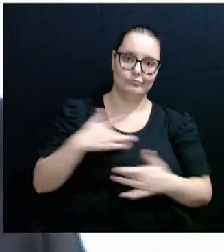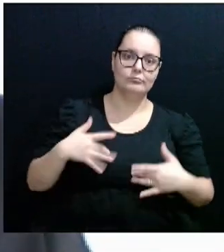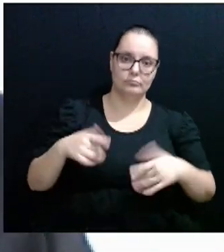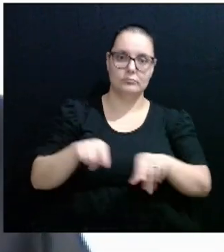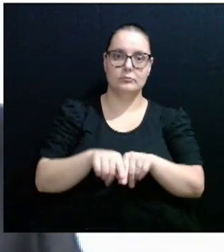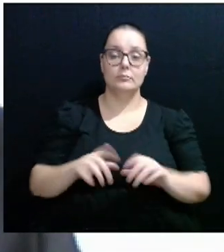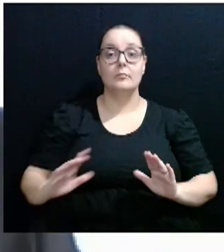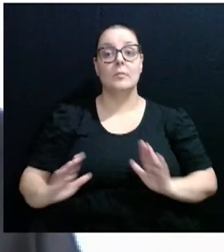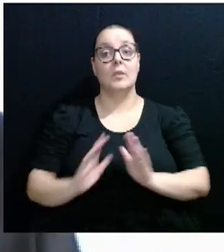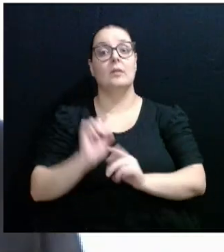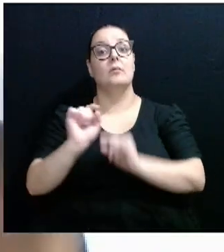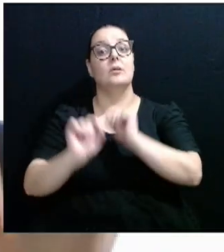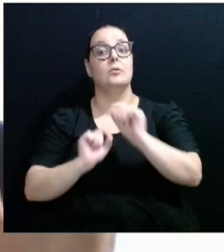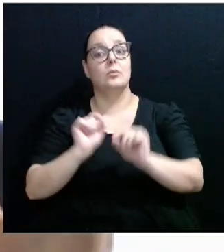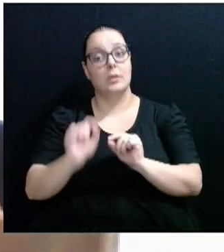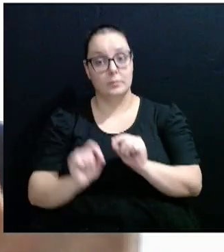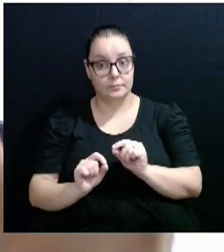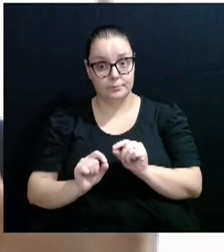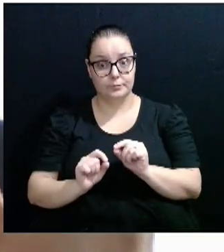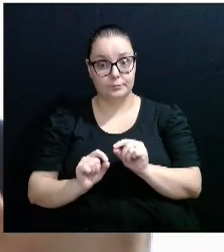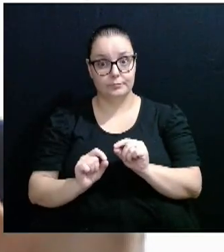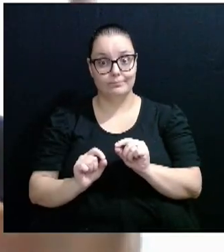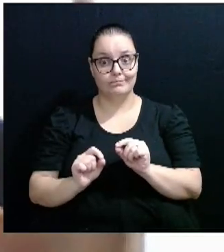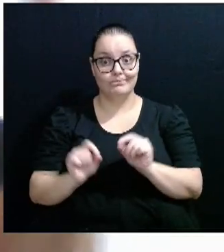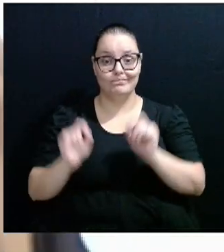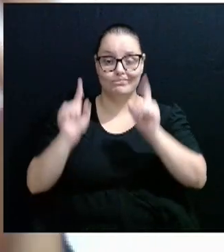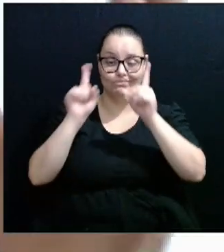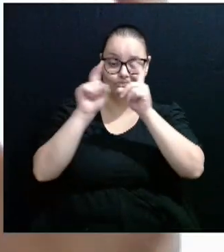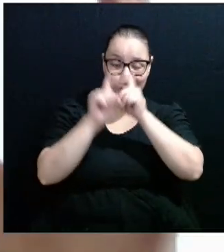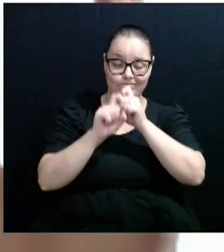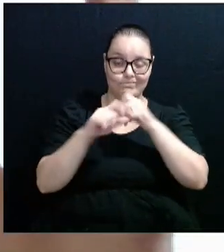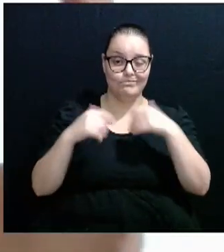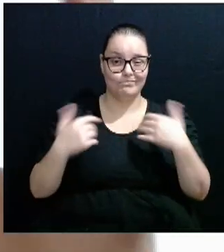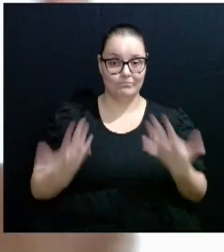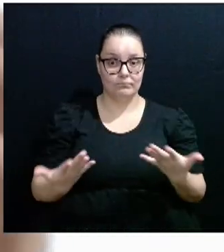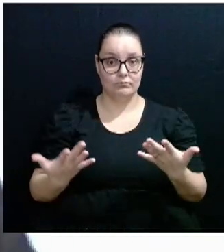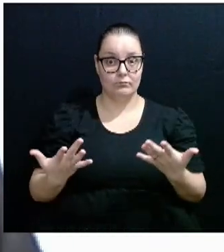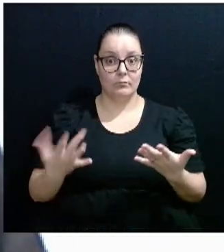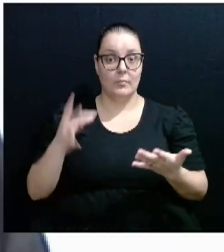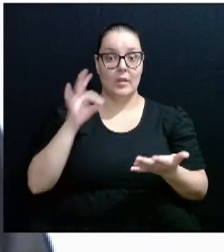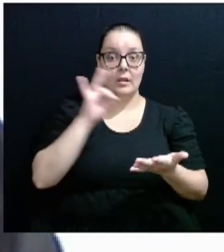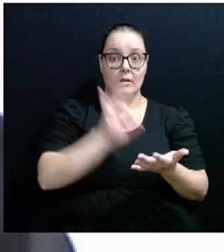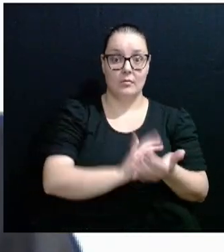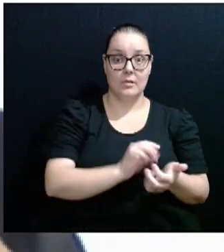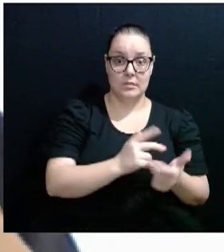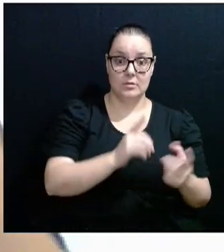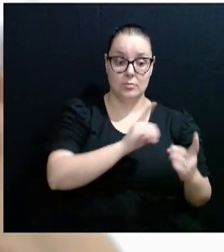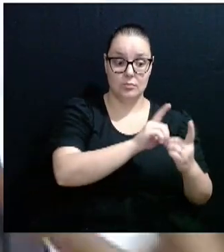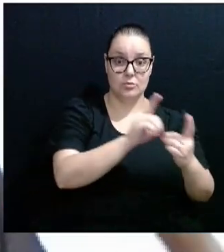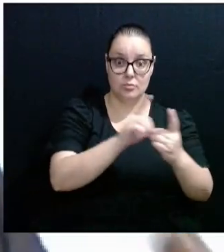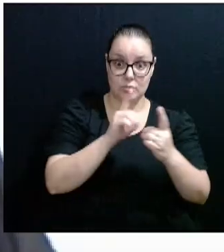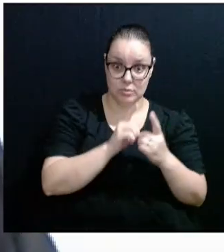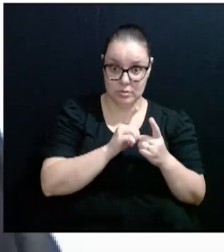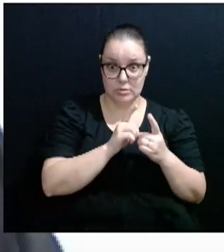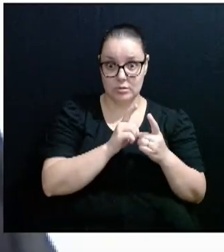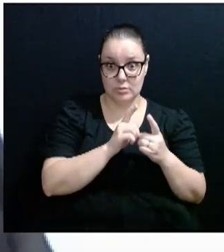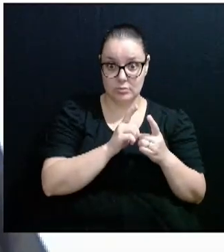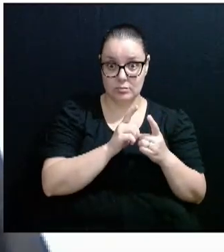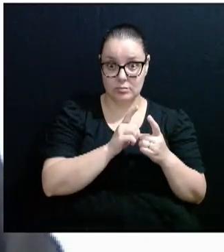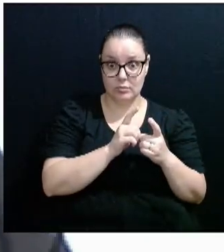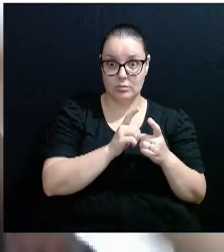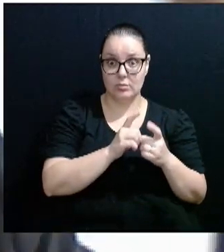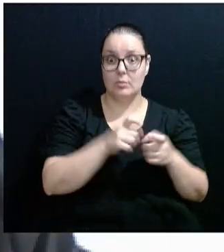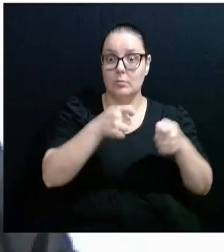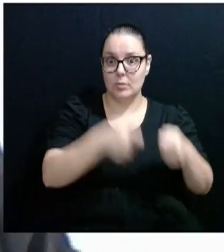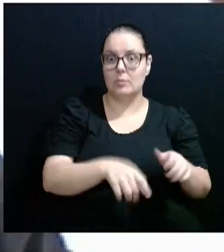enfrenta um dilema entre realizar as coberturas, né, e prover os direitos à saúde,